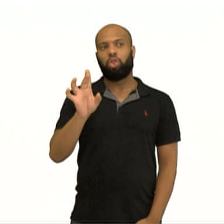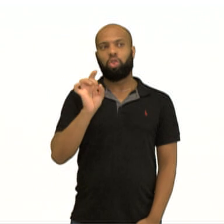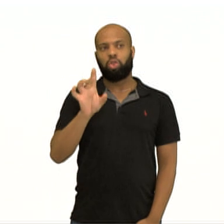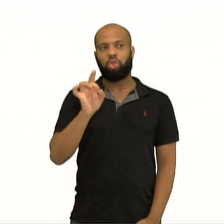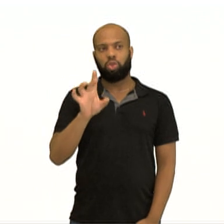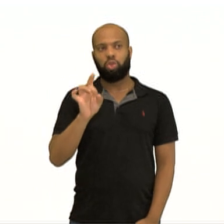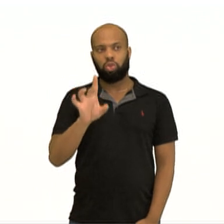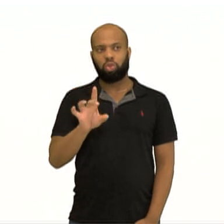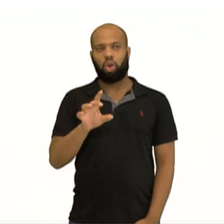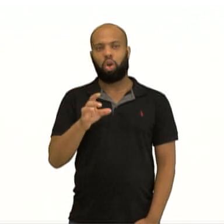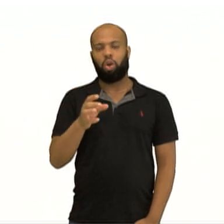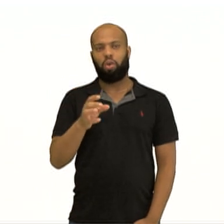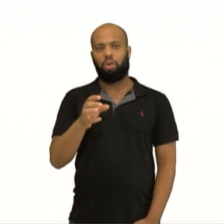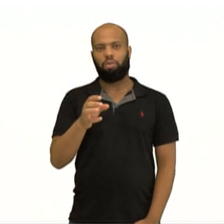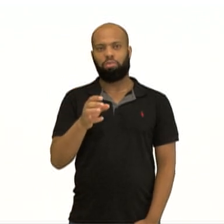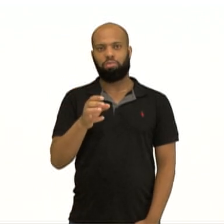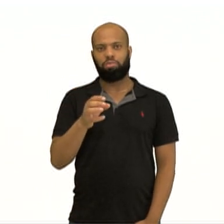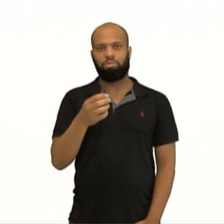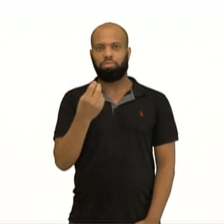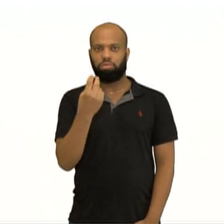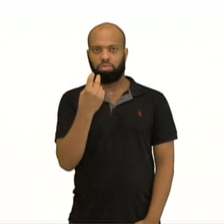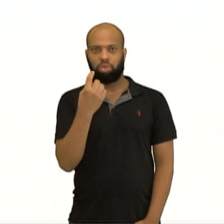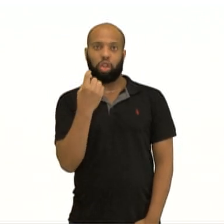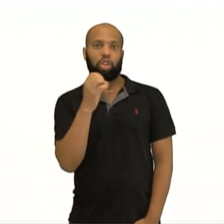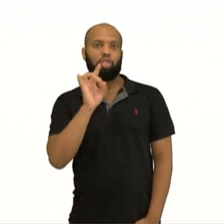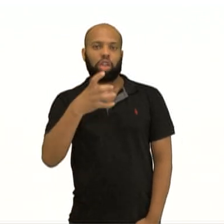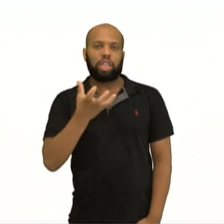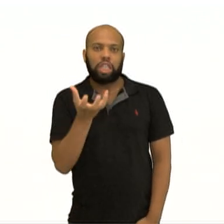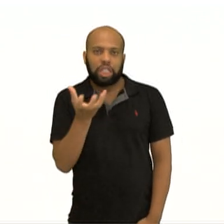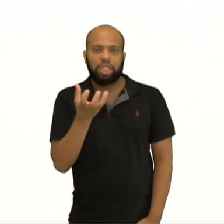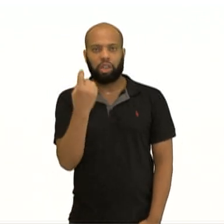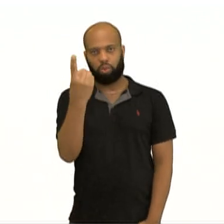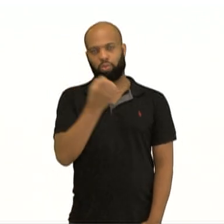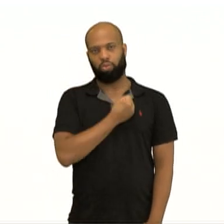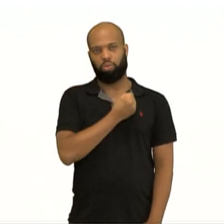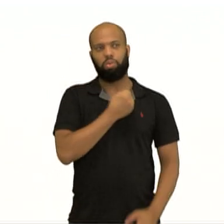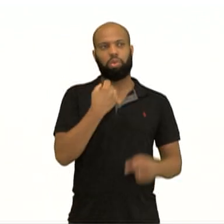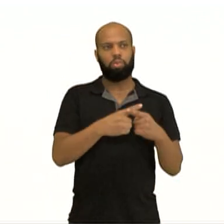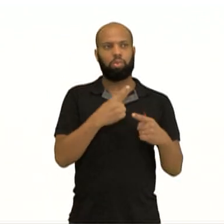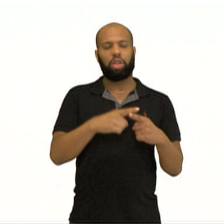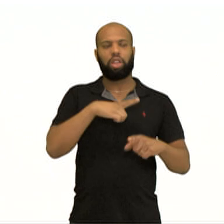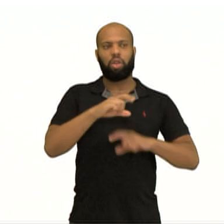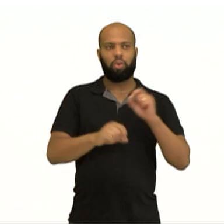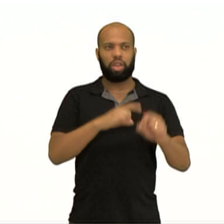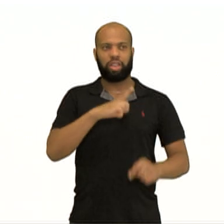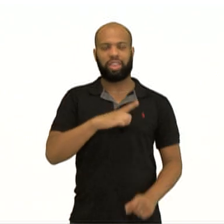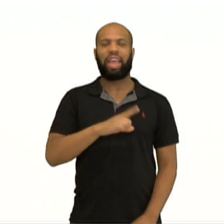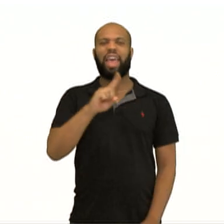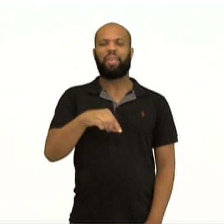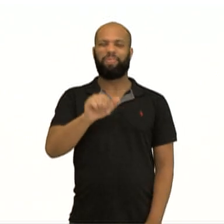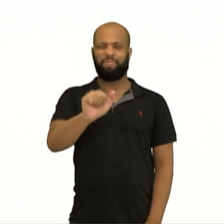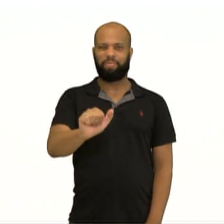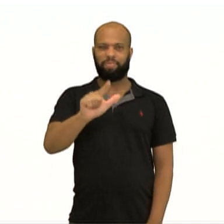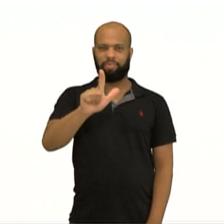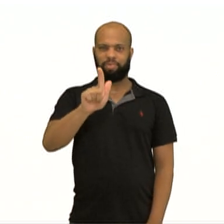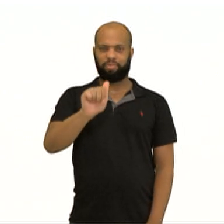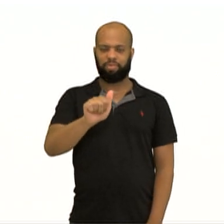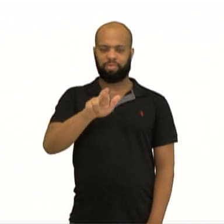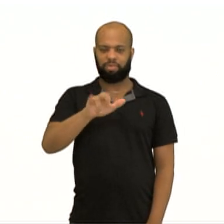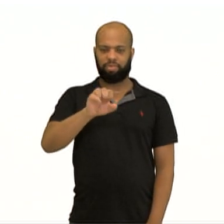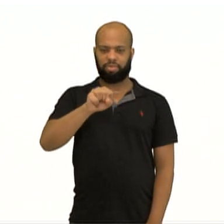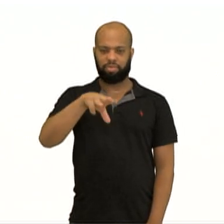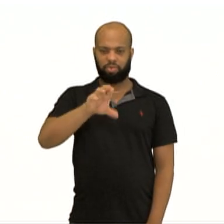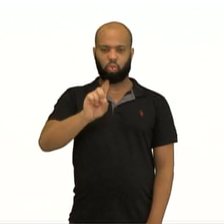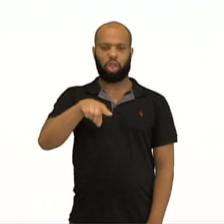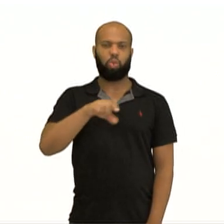64 vezes 4, né, gente? Dá 256. Aconteceu que aqui eu tenho um algarismo, aqui eu tenho dois algarismos e aqui eu tenho